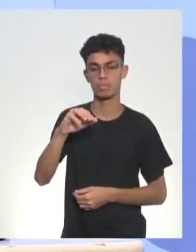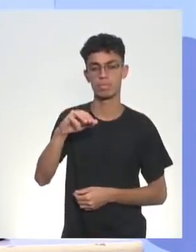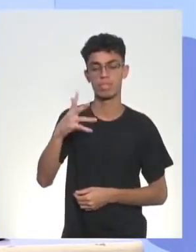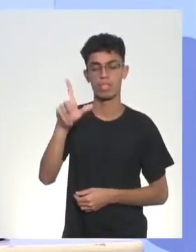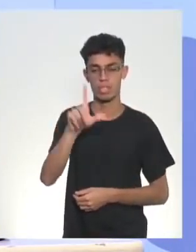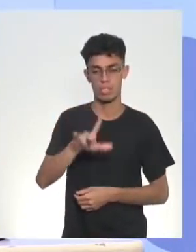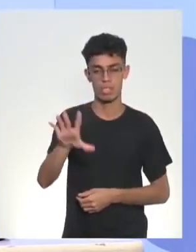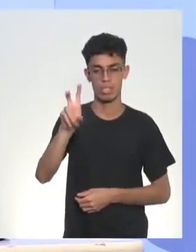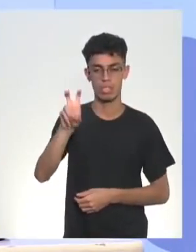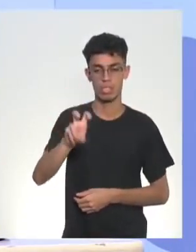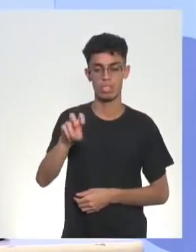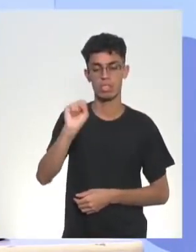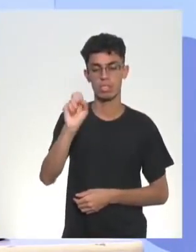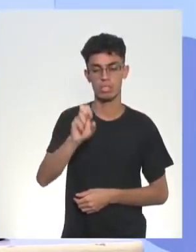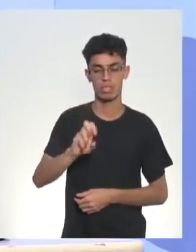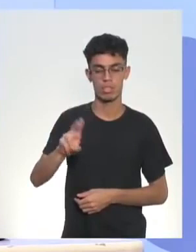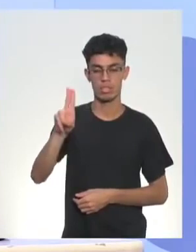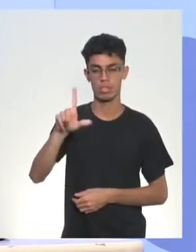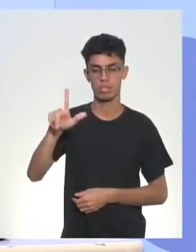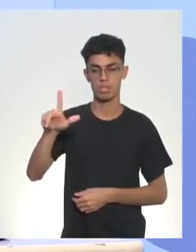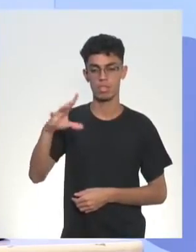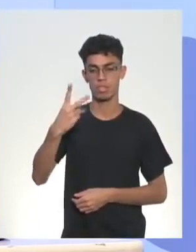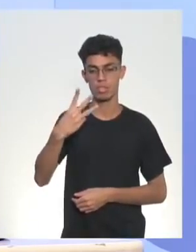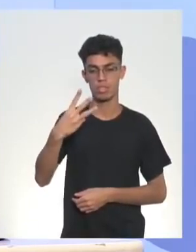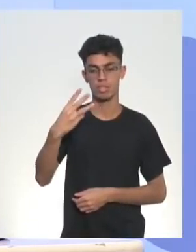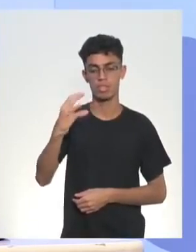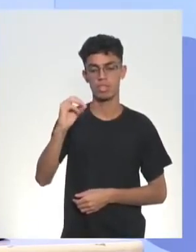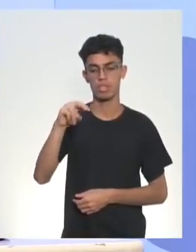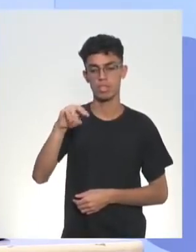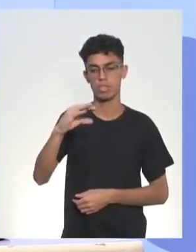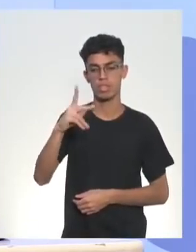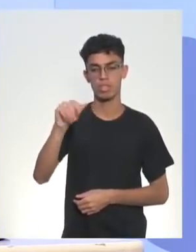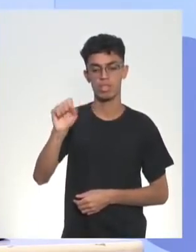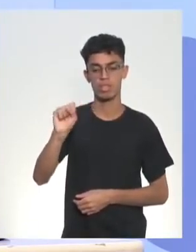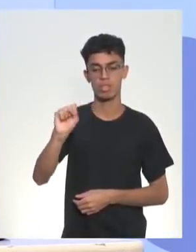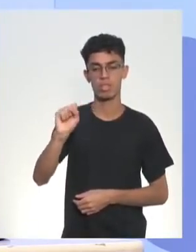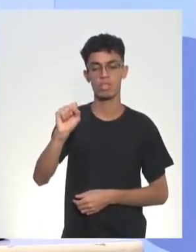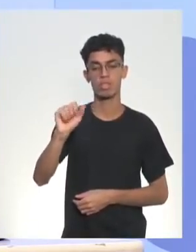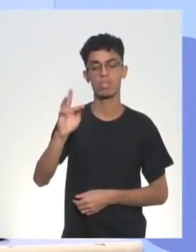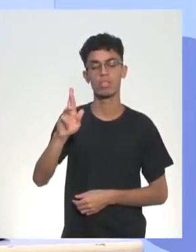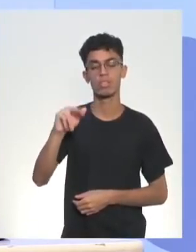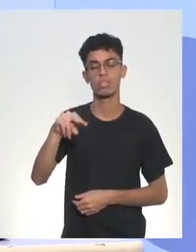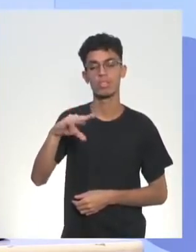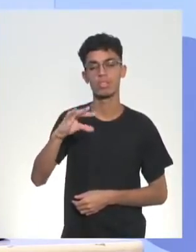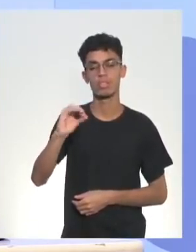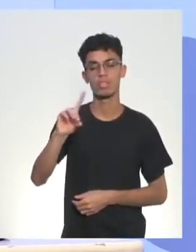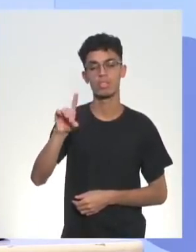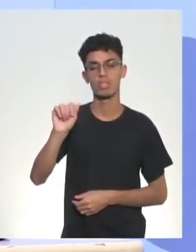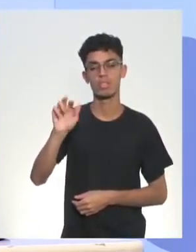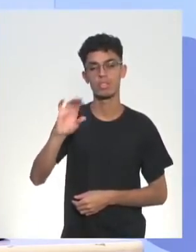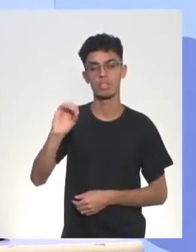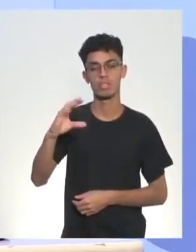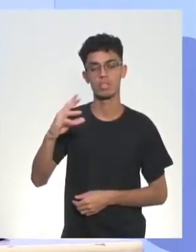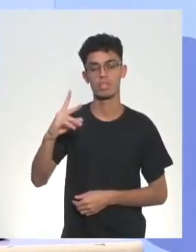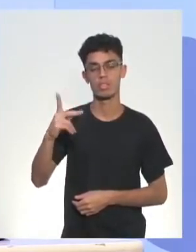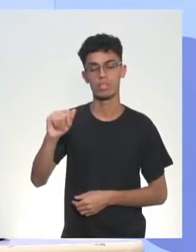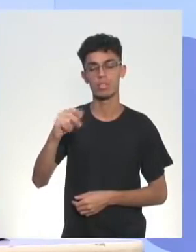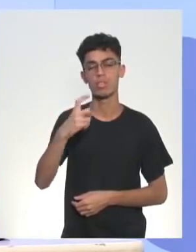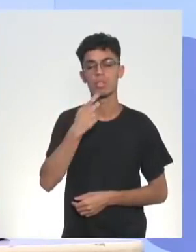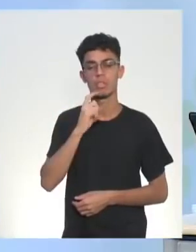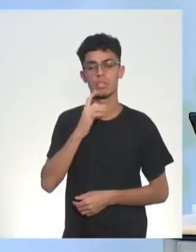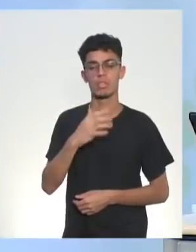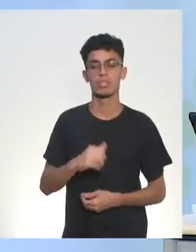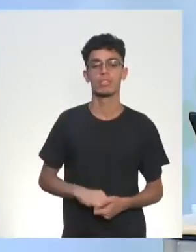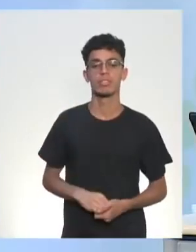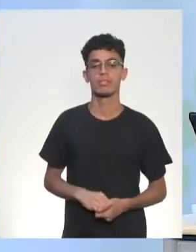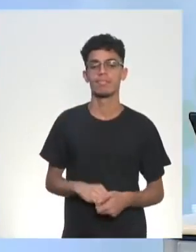Leste 5 e da Sul 3, Conchas, Oswaldo Cruz, Franco da Rocha, Salto de Pirapora e Campinas. Certo, professora Roberta? Aproveitou